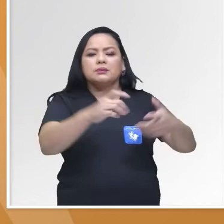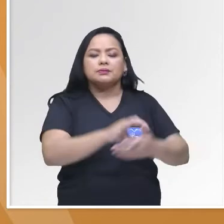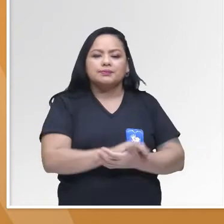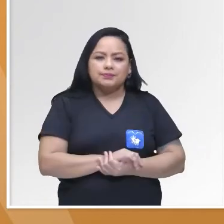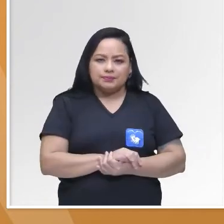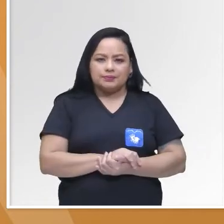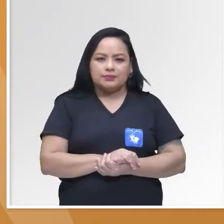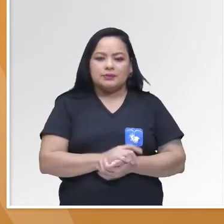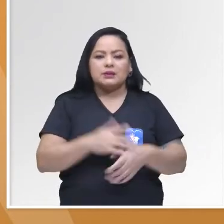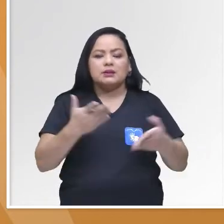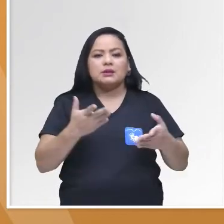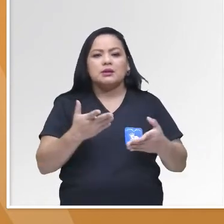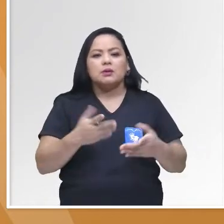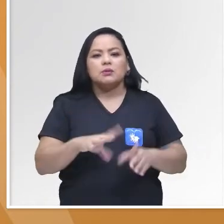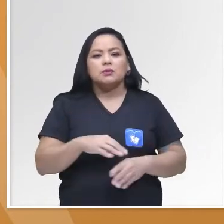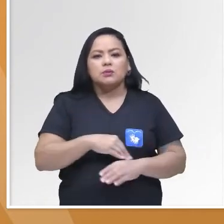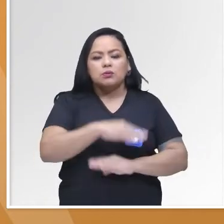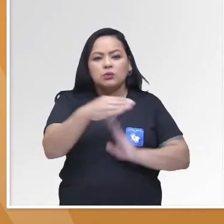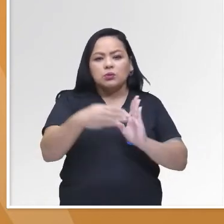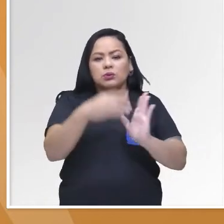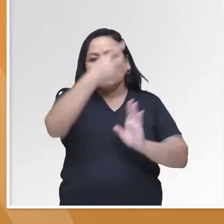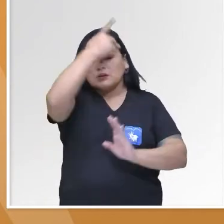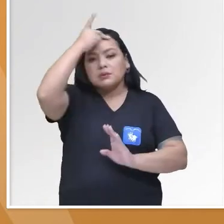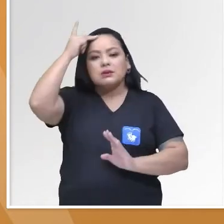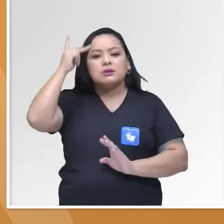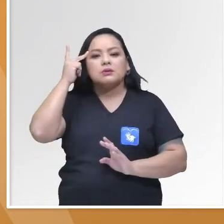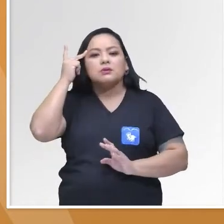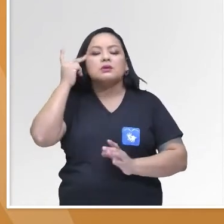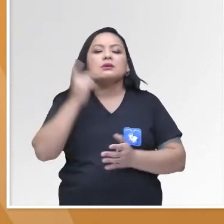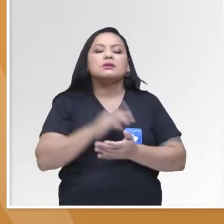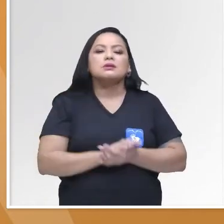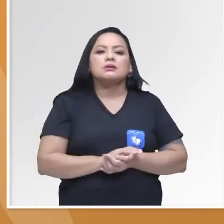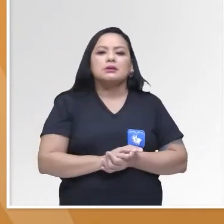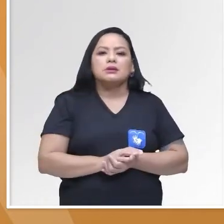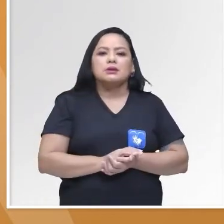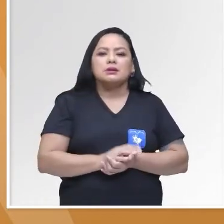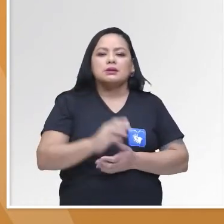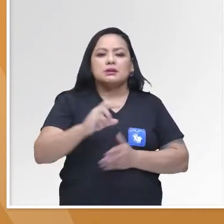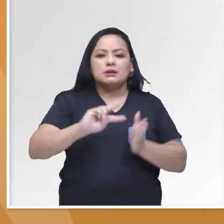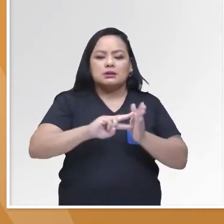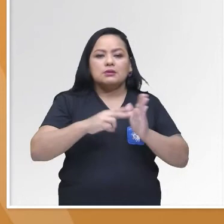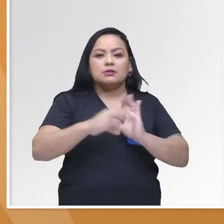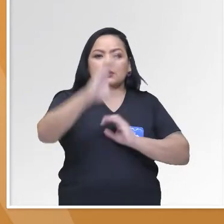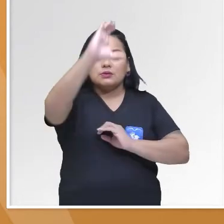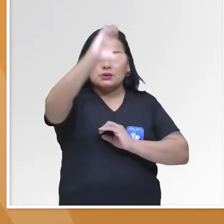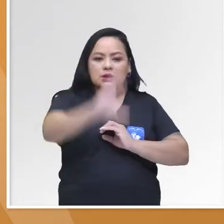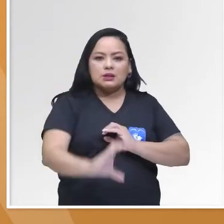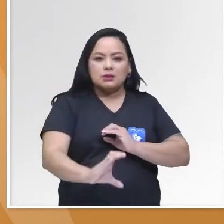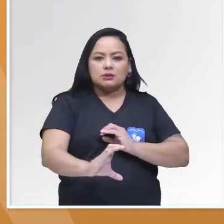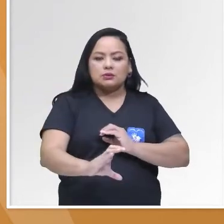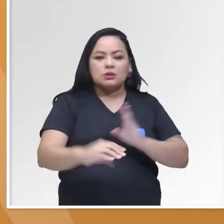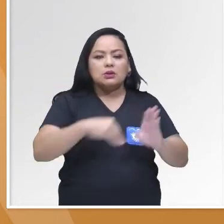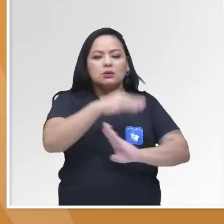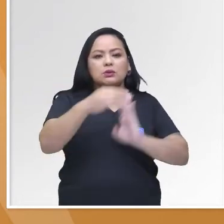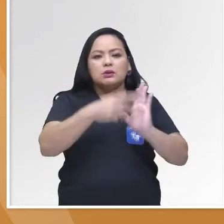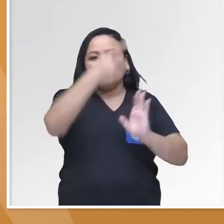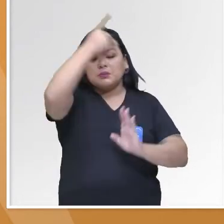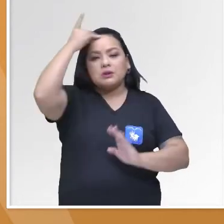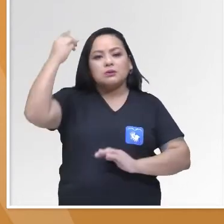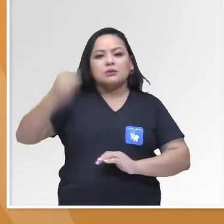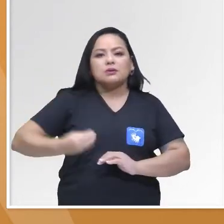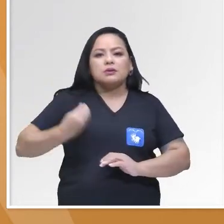e atinge todas as pessoas que estão naquele país, naquele estado,